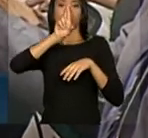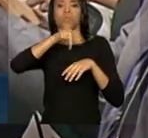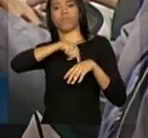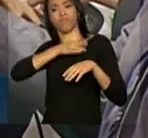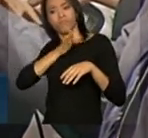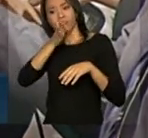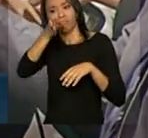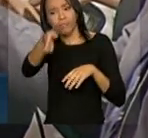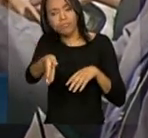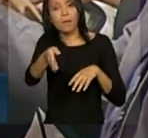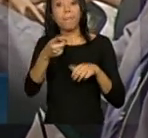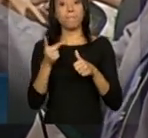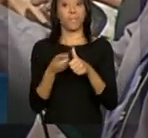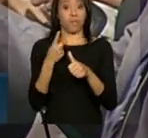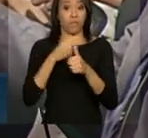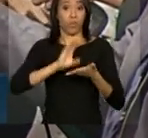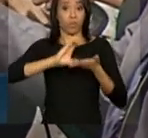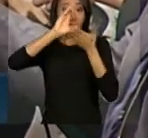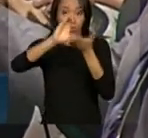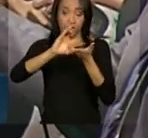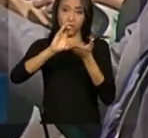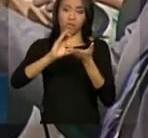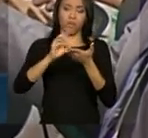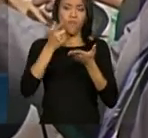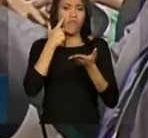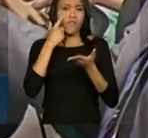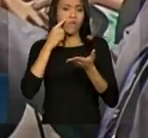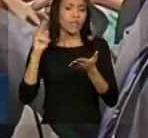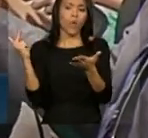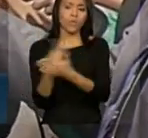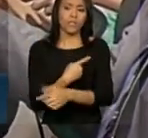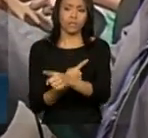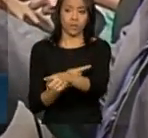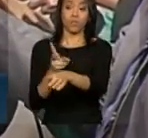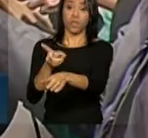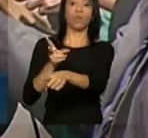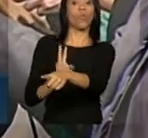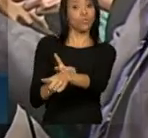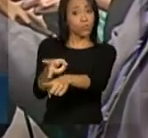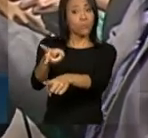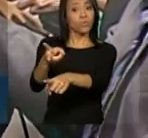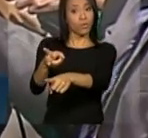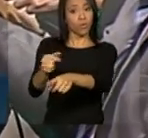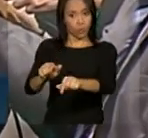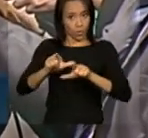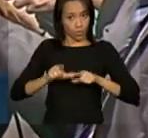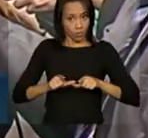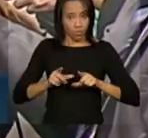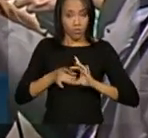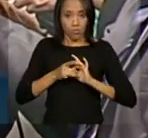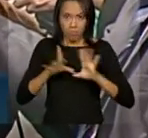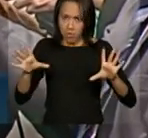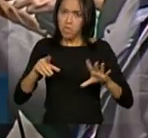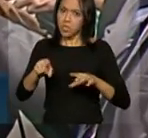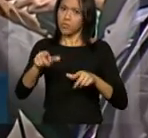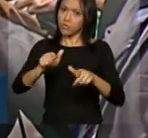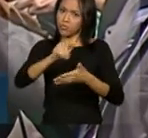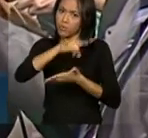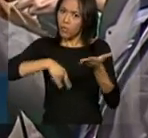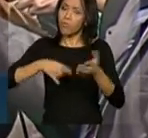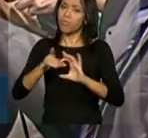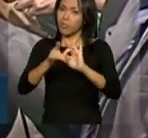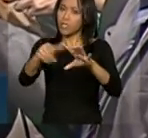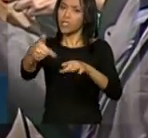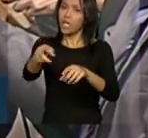Conselho Federal de Medicina em primeiro lugar Veja a situação porque o registro tá ativo ou seja ele podia exercer medicina veja como é que tá